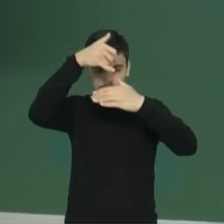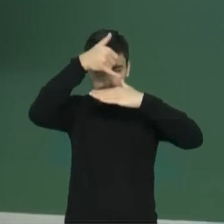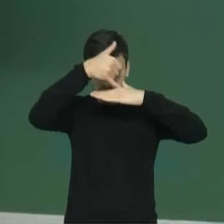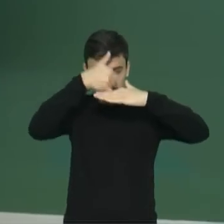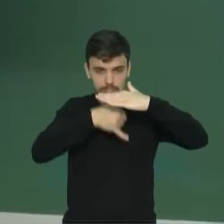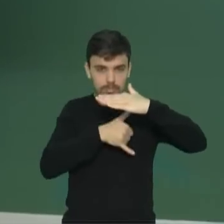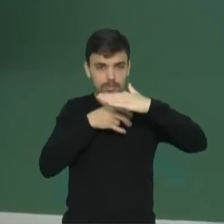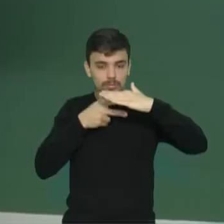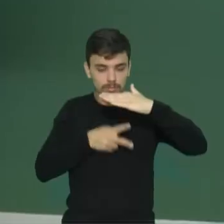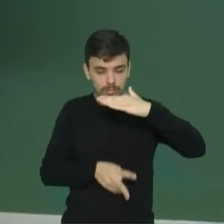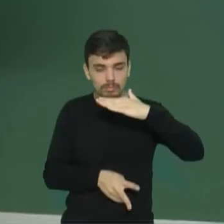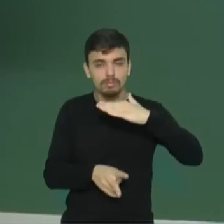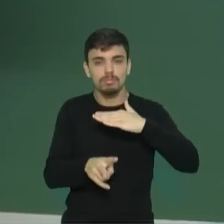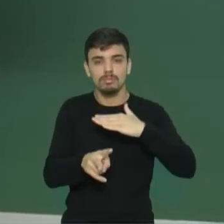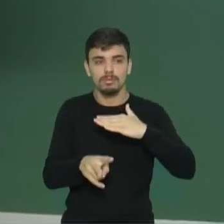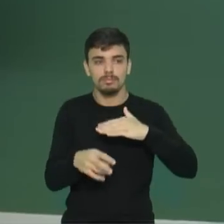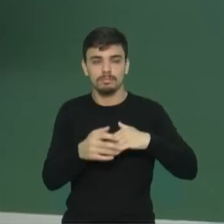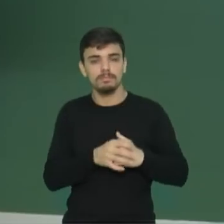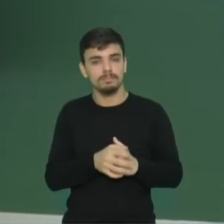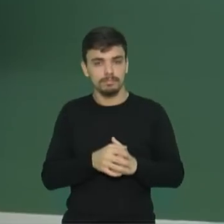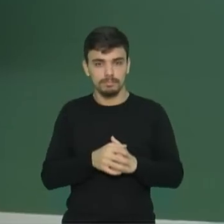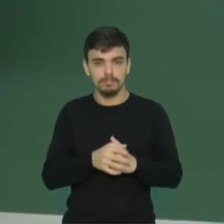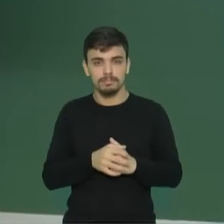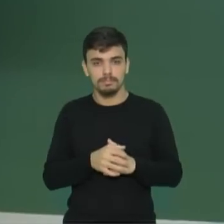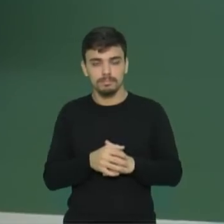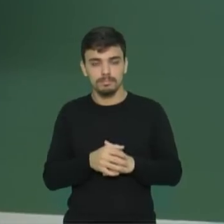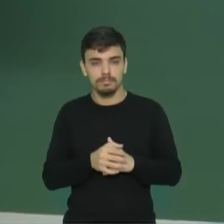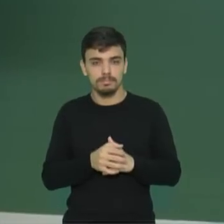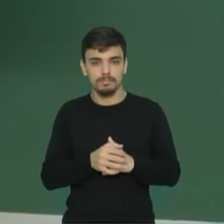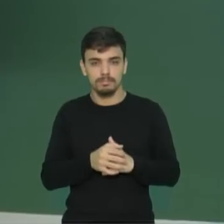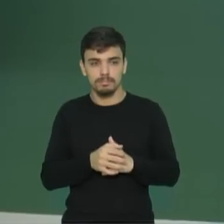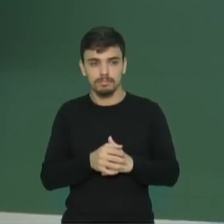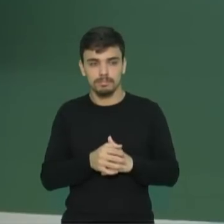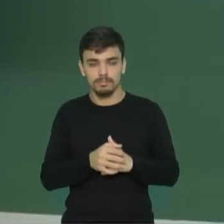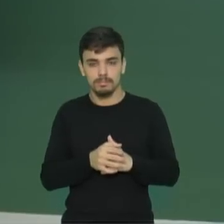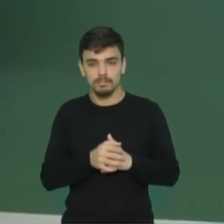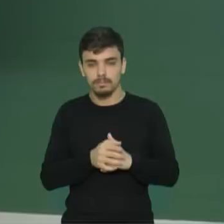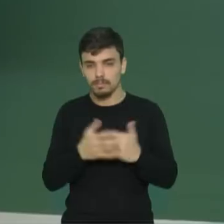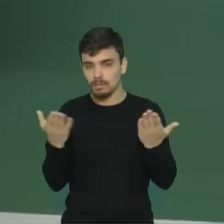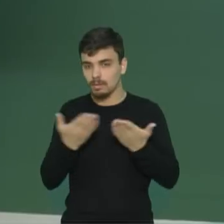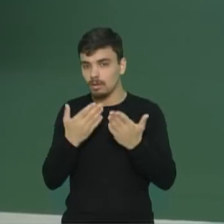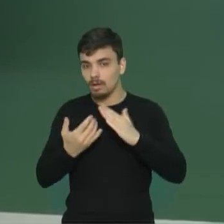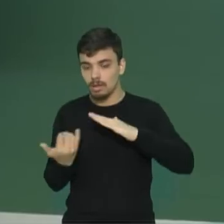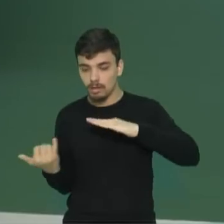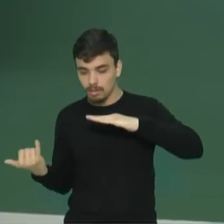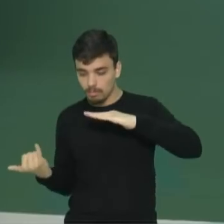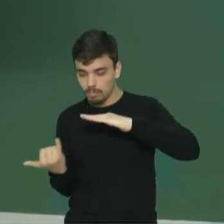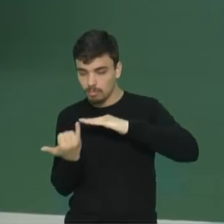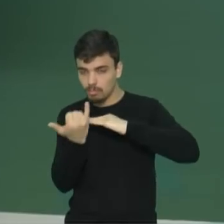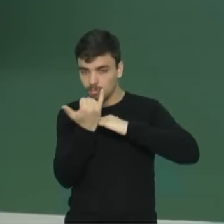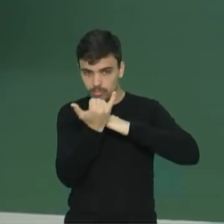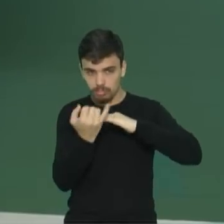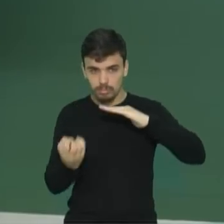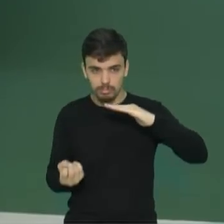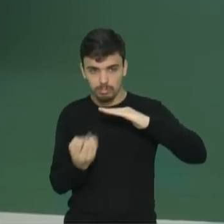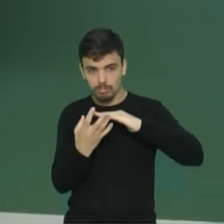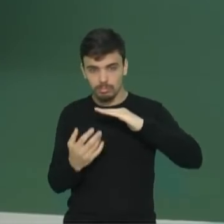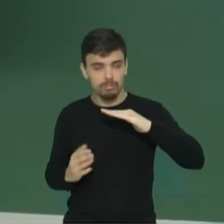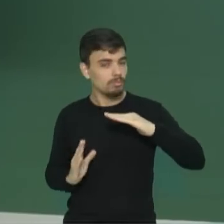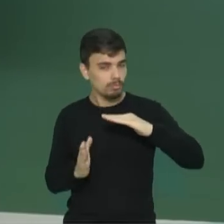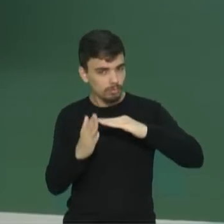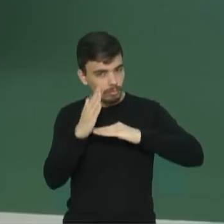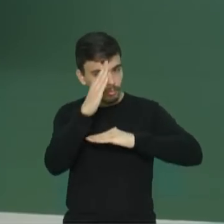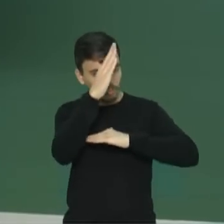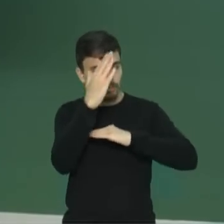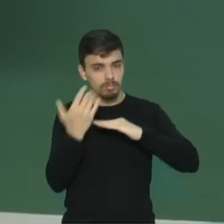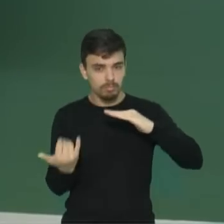continuam o seu caminho, de cima para baixo. Os raios de luz que vêm de baixo passam pelo furo e continuam o seu caminho,